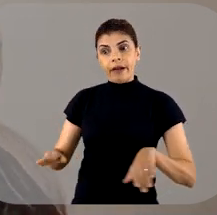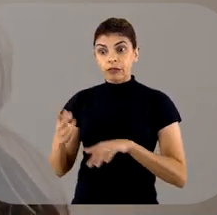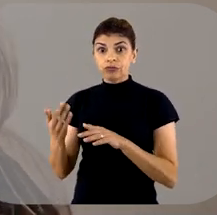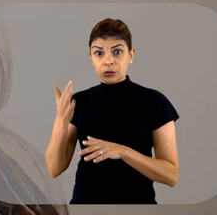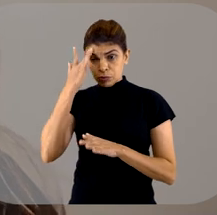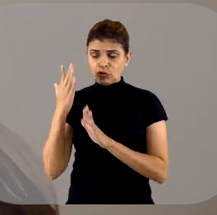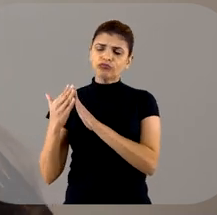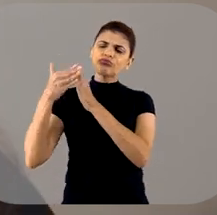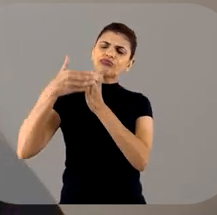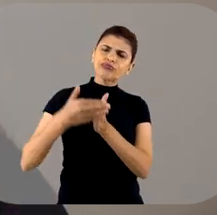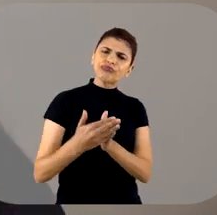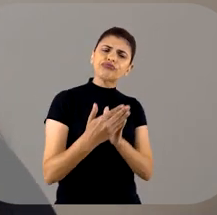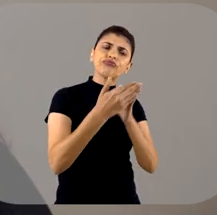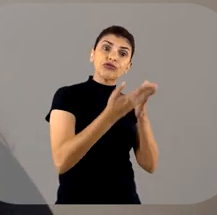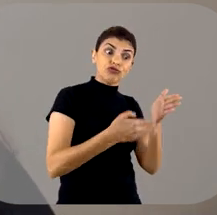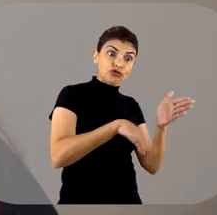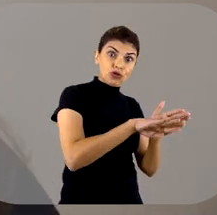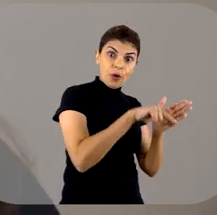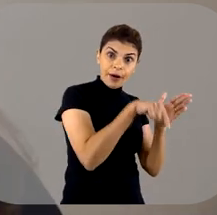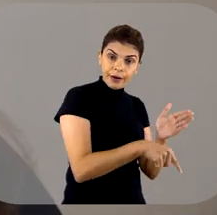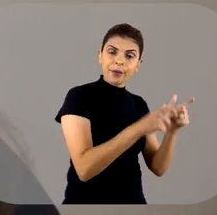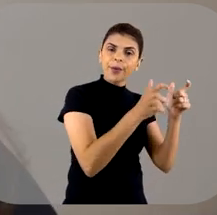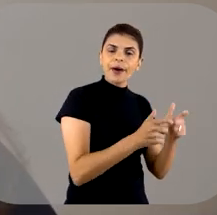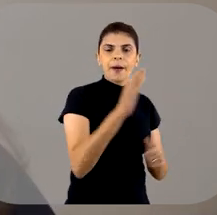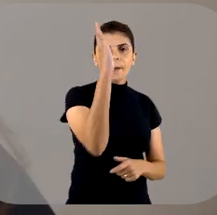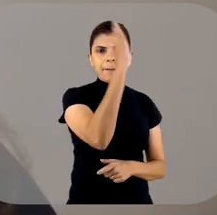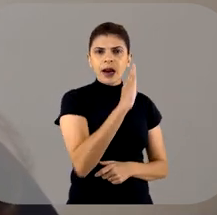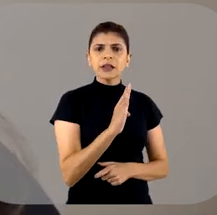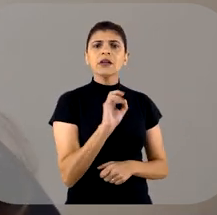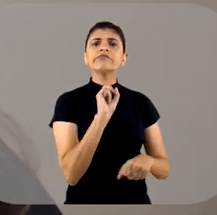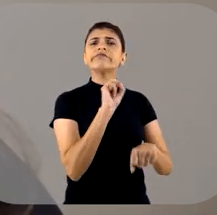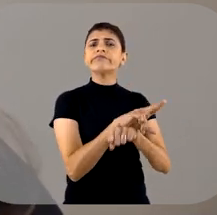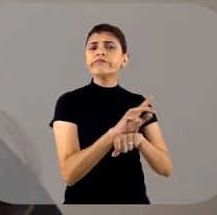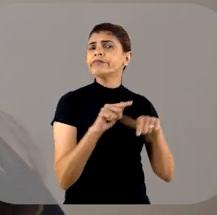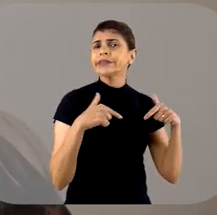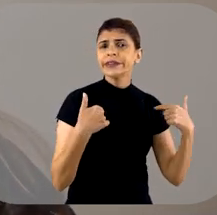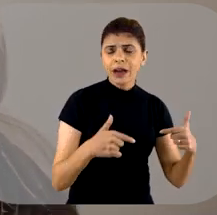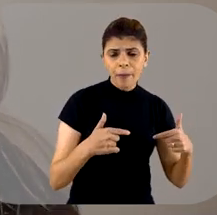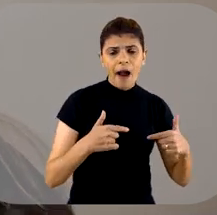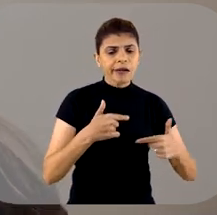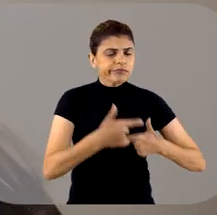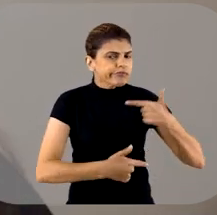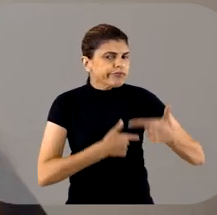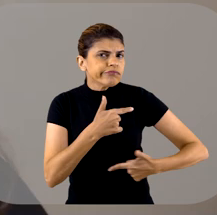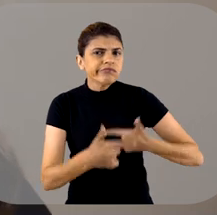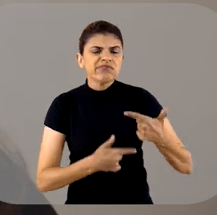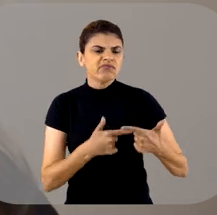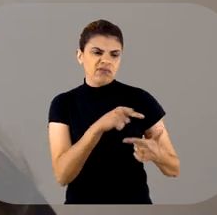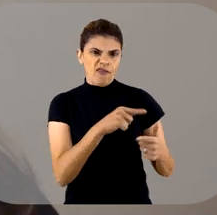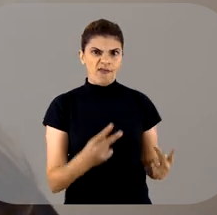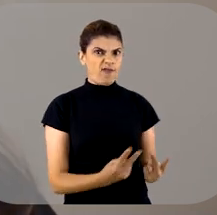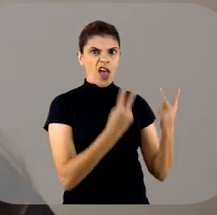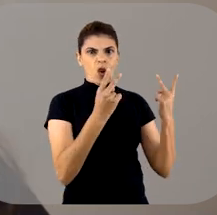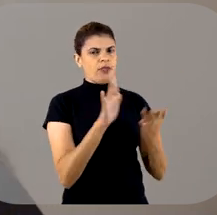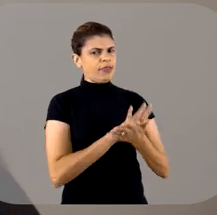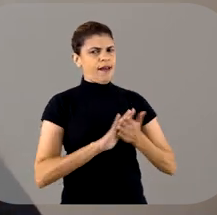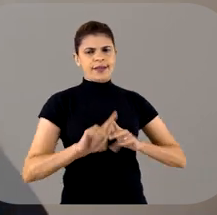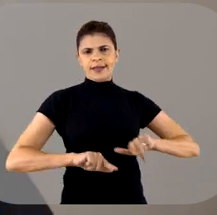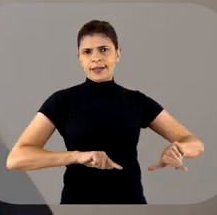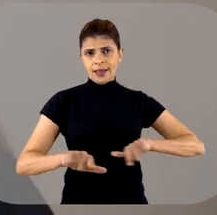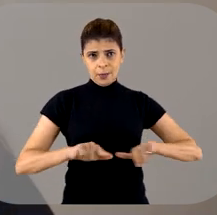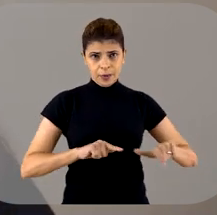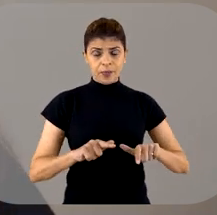ao Brasil, esses africanos eram empregados nas atividades manuais, menos valorizadas,